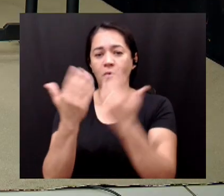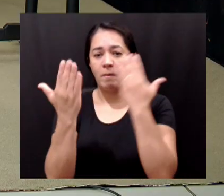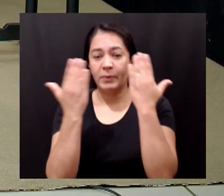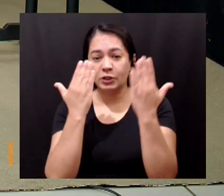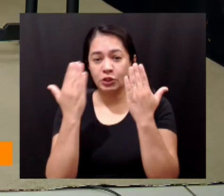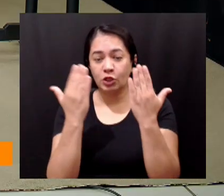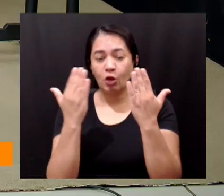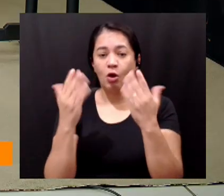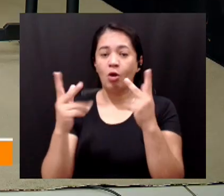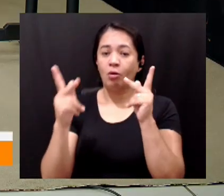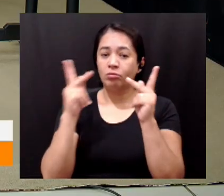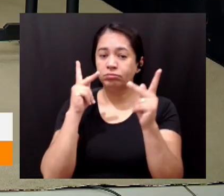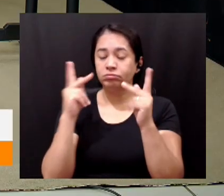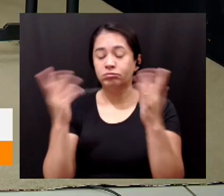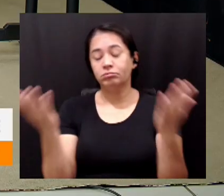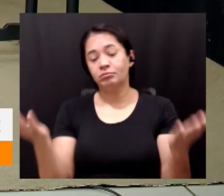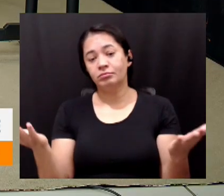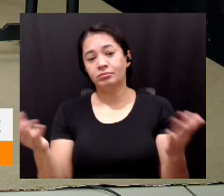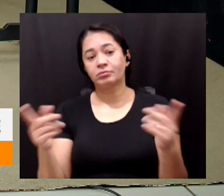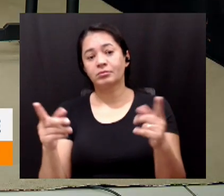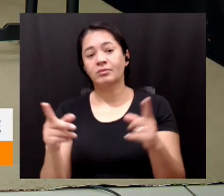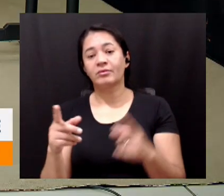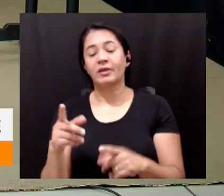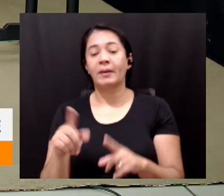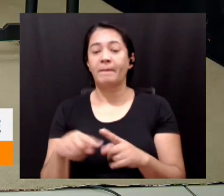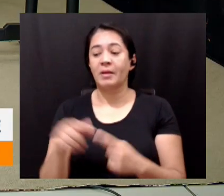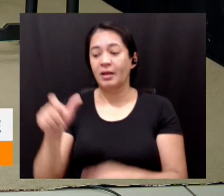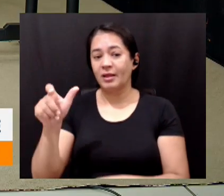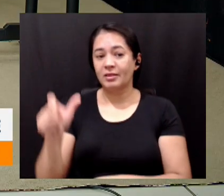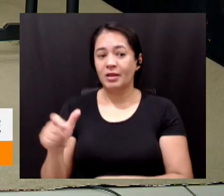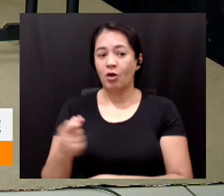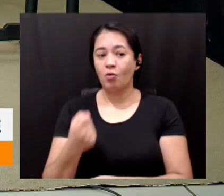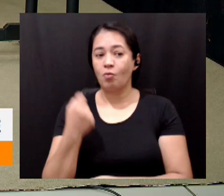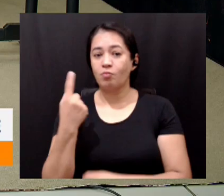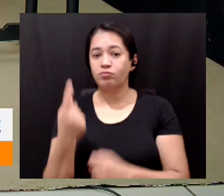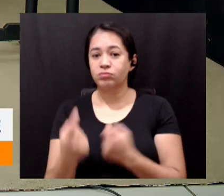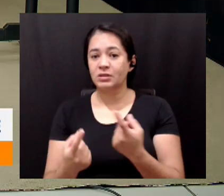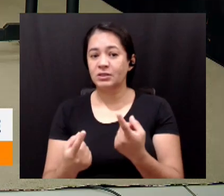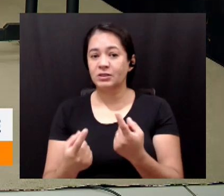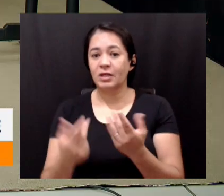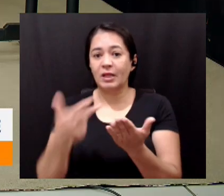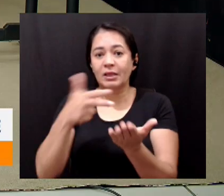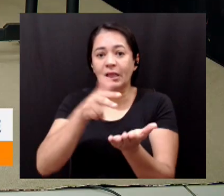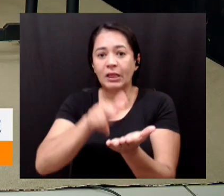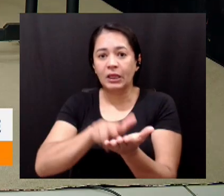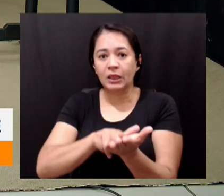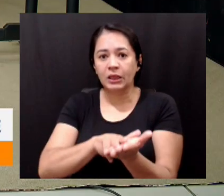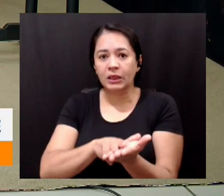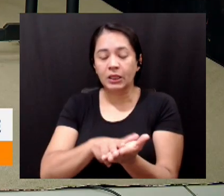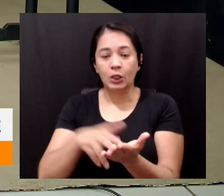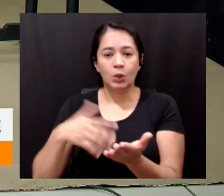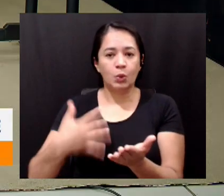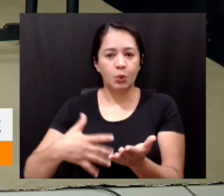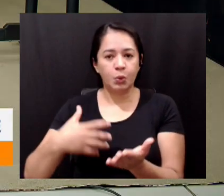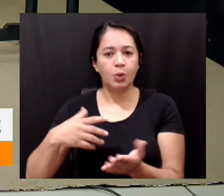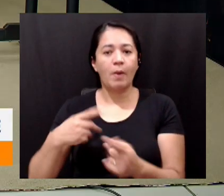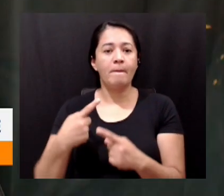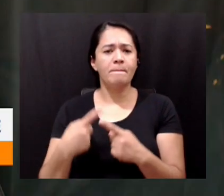psiquiátrico, e tem gente que até internação, porque